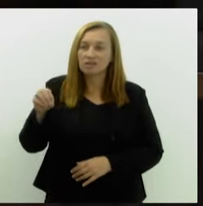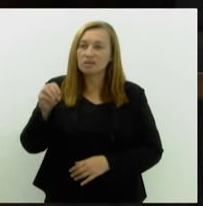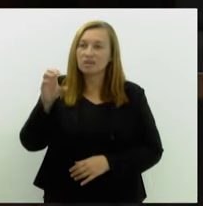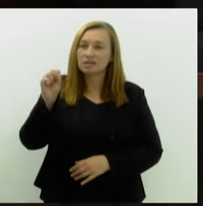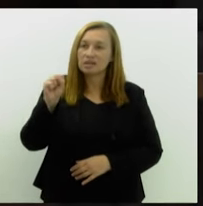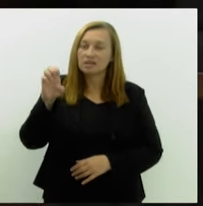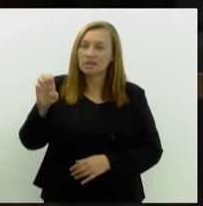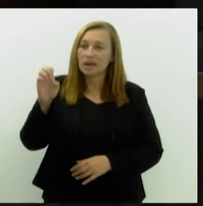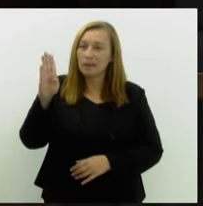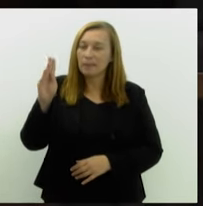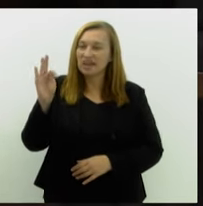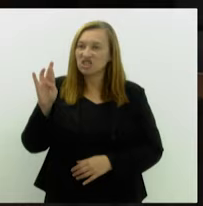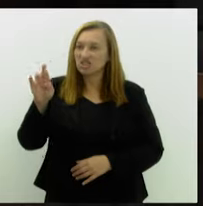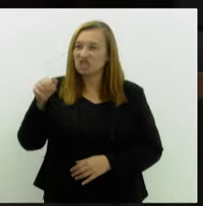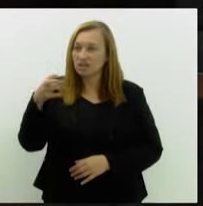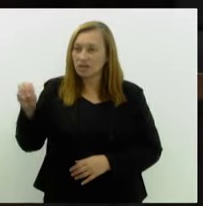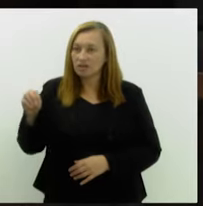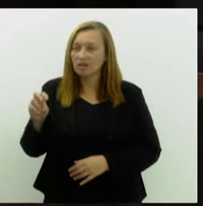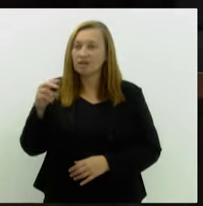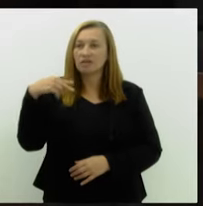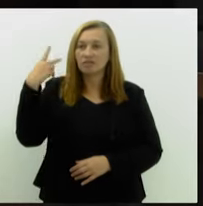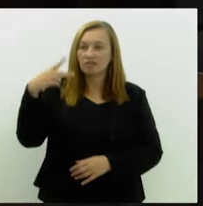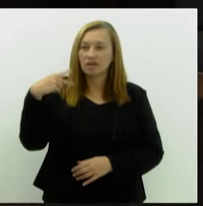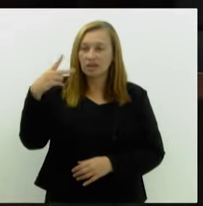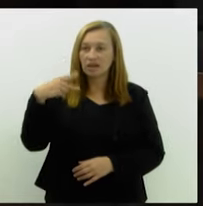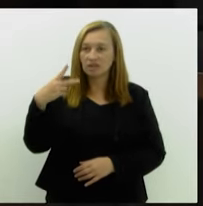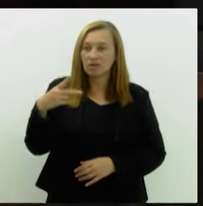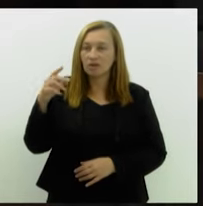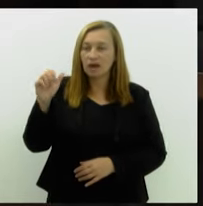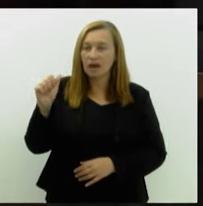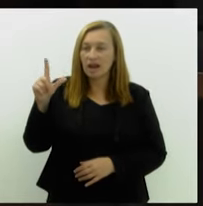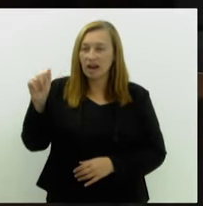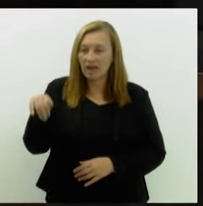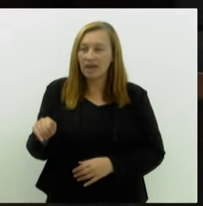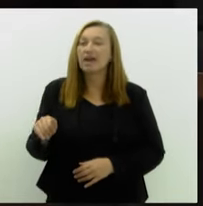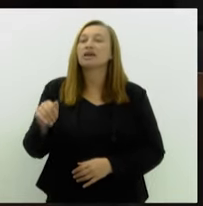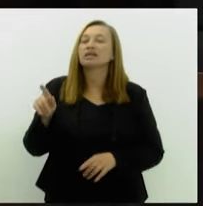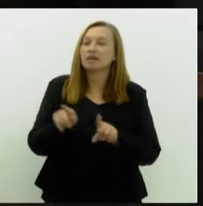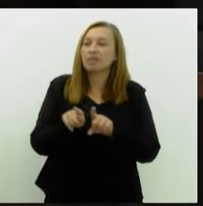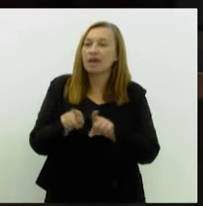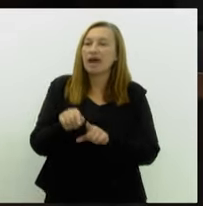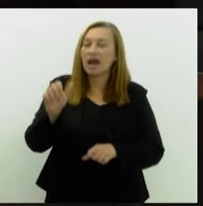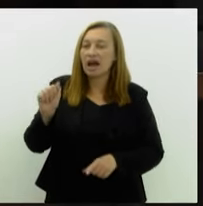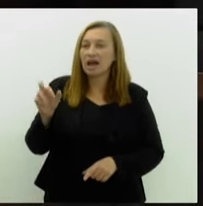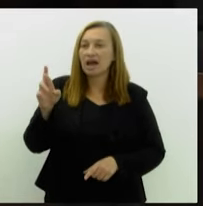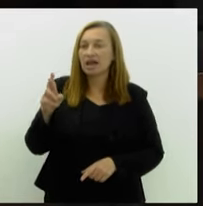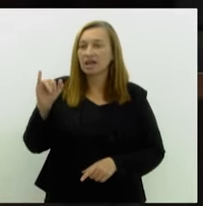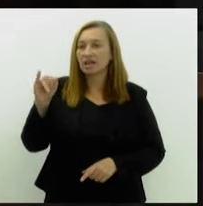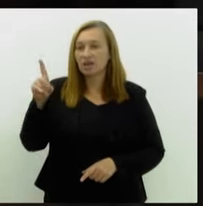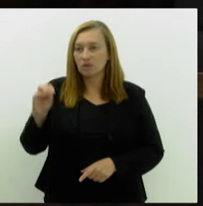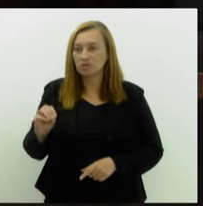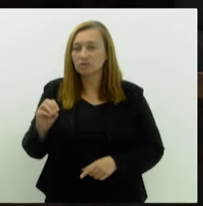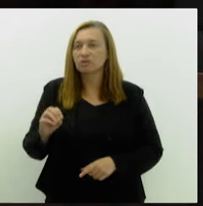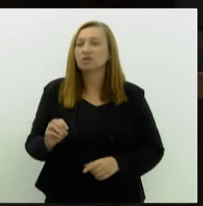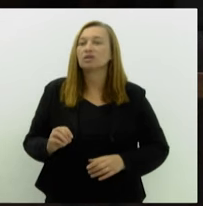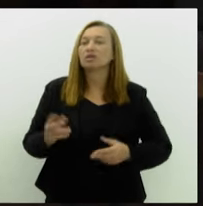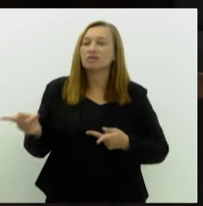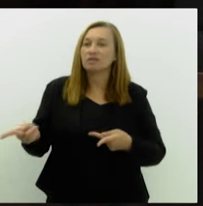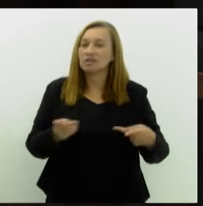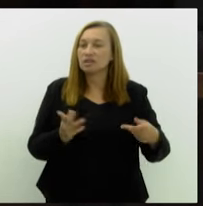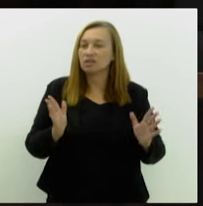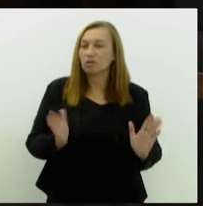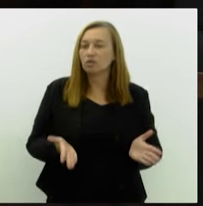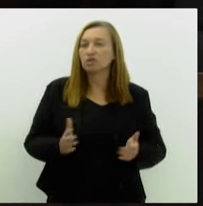Alto, vereador Alédio e vereador Arildo, que visitam hoje o plenário da Assembleia Legislativa do Estado do Rio de Janeiro.